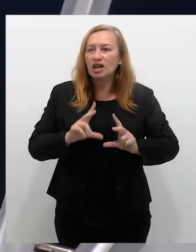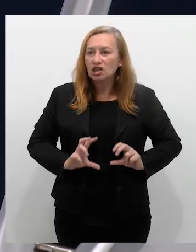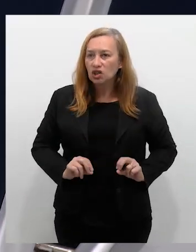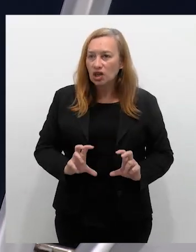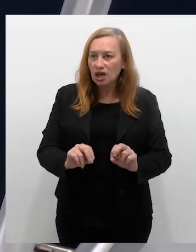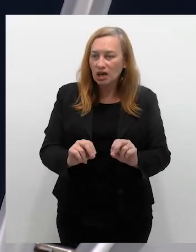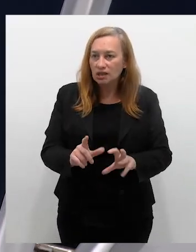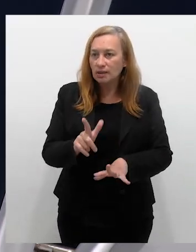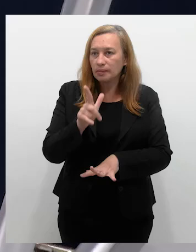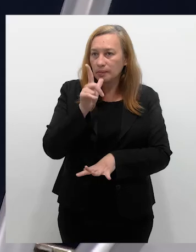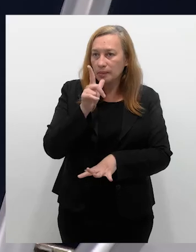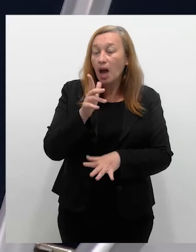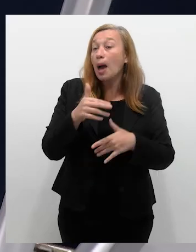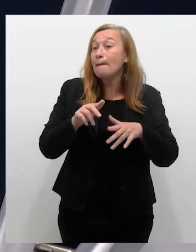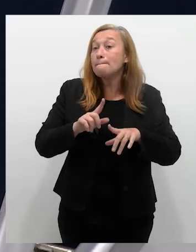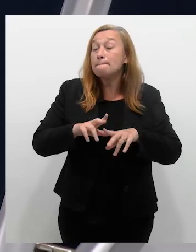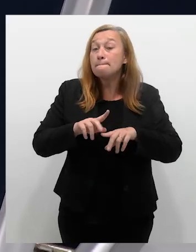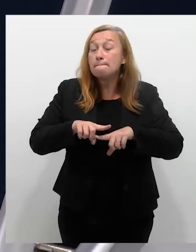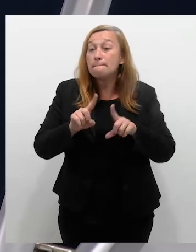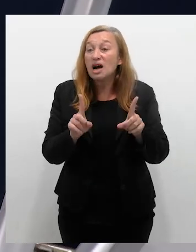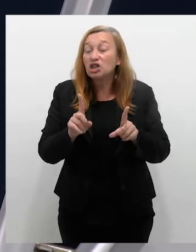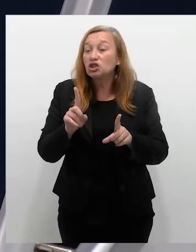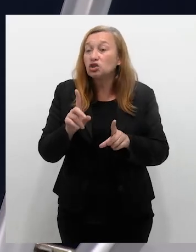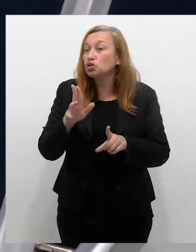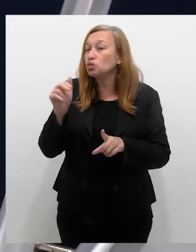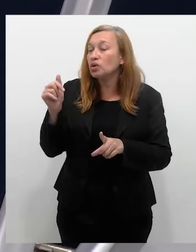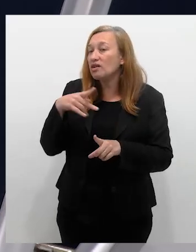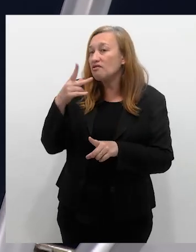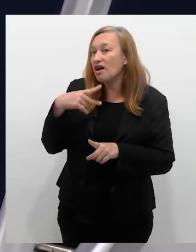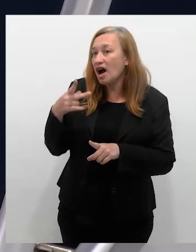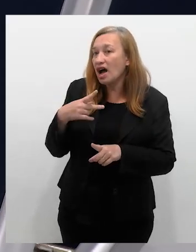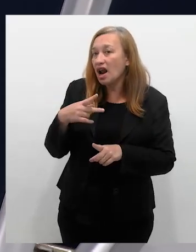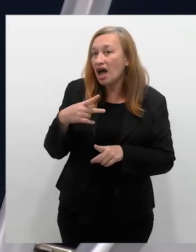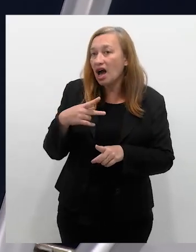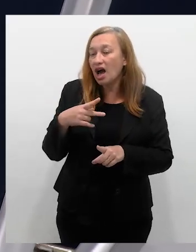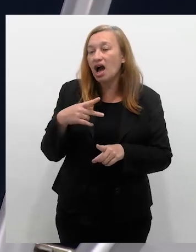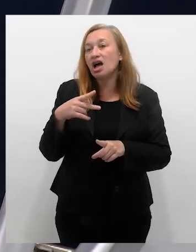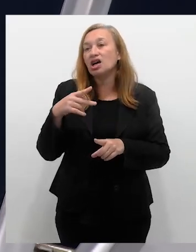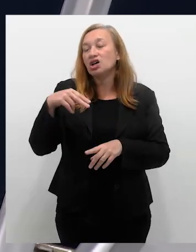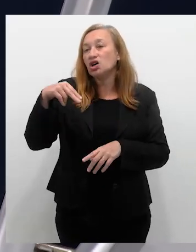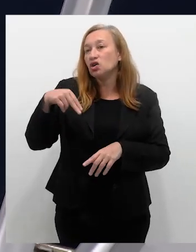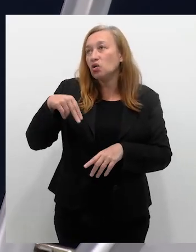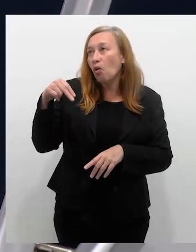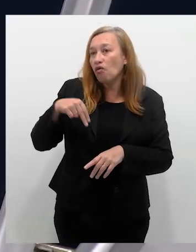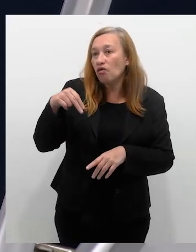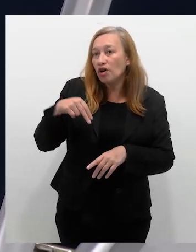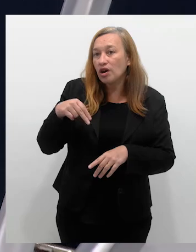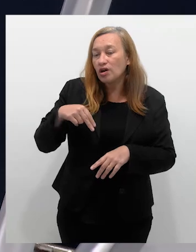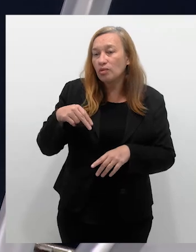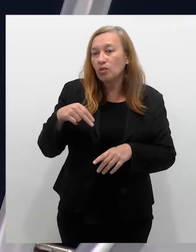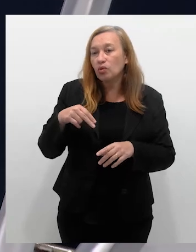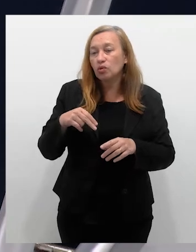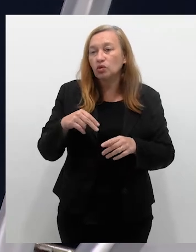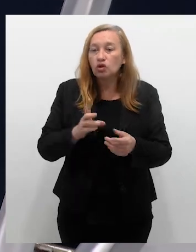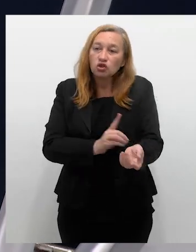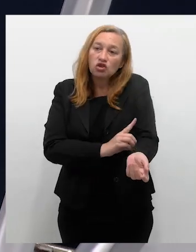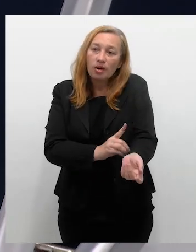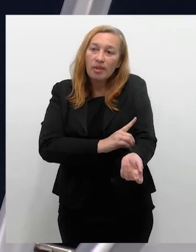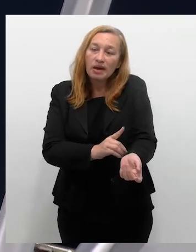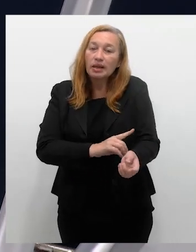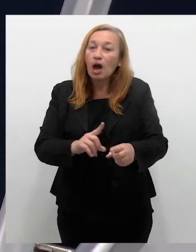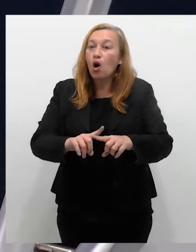de próstata. E ninguém fala sobre o novembro diabetes azul. O câncer de próstata, ele tem